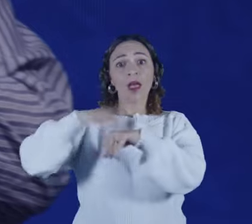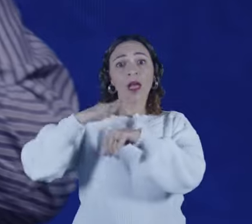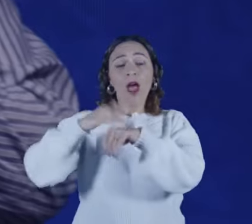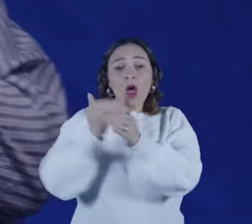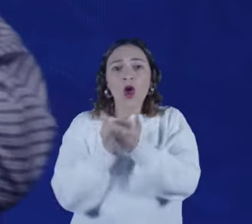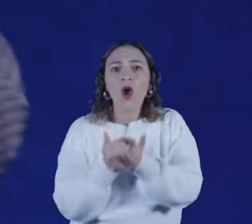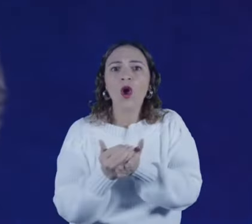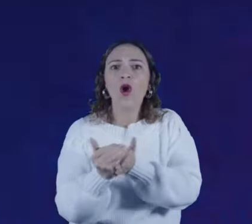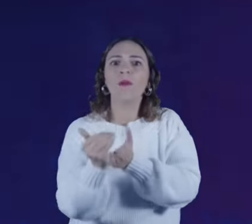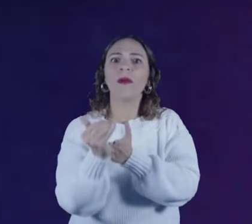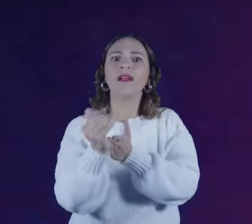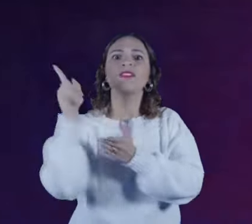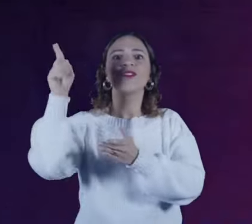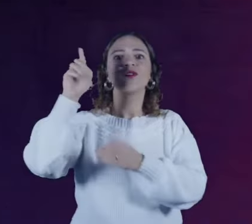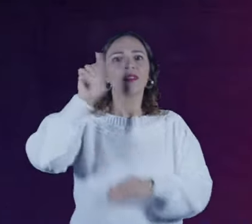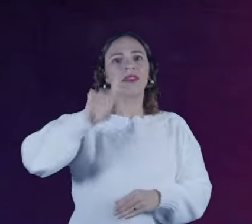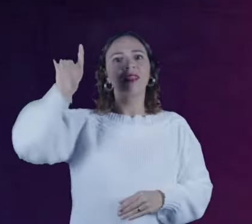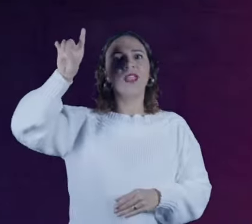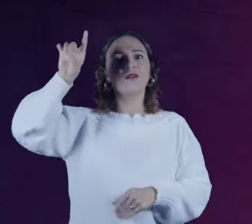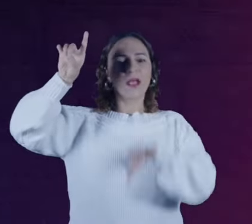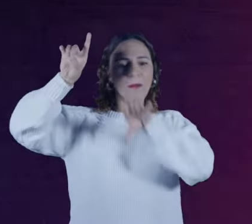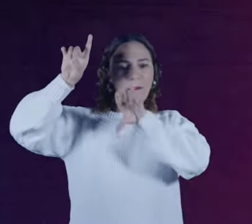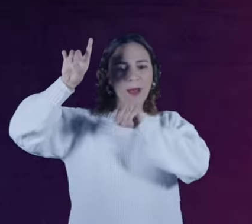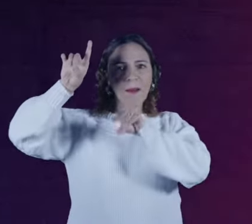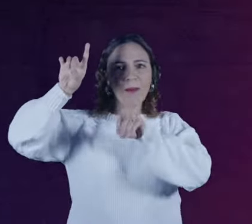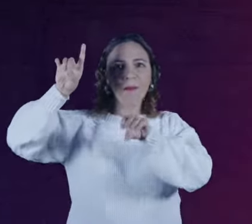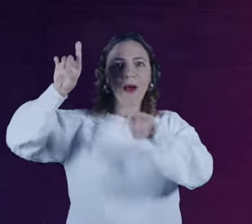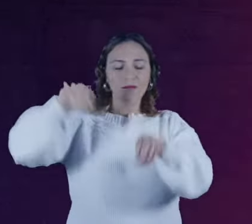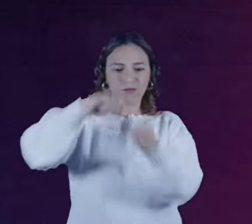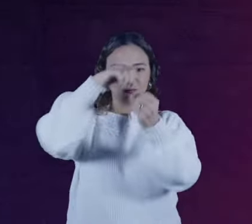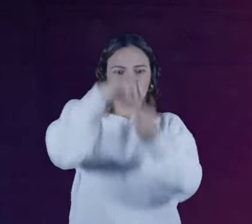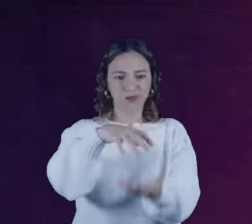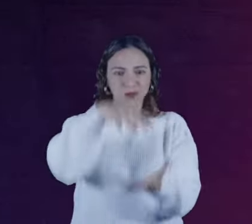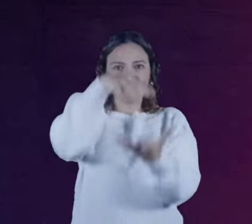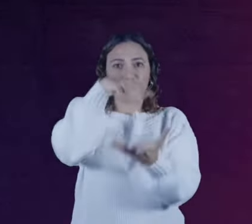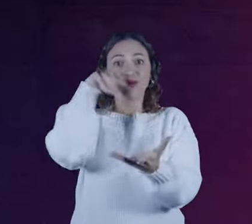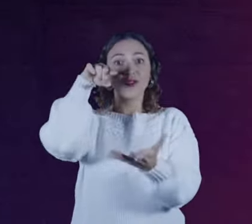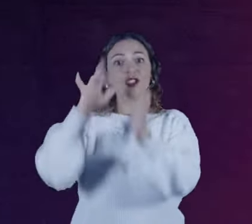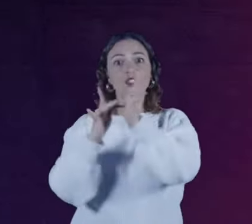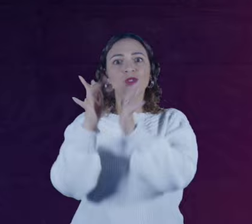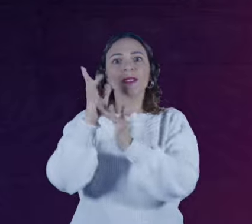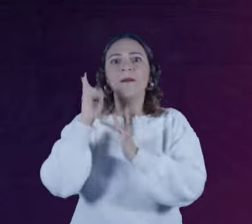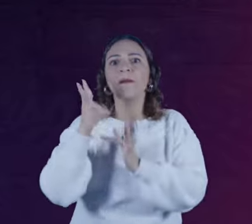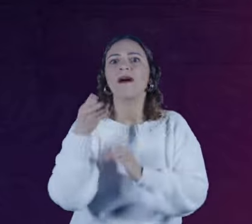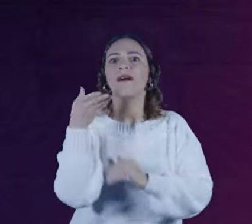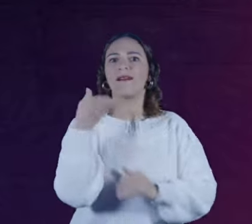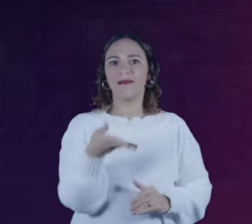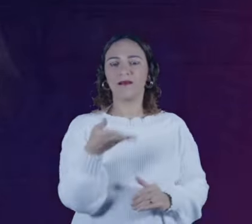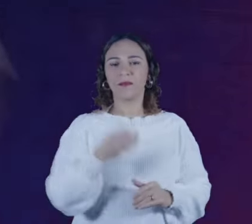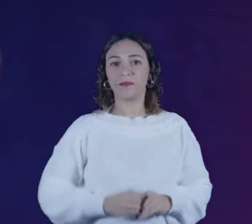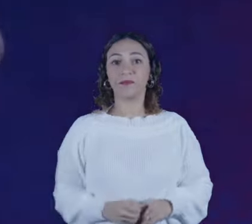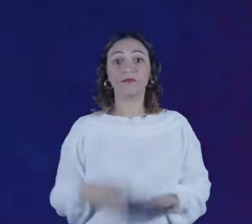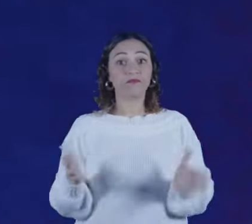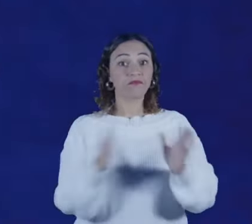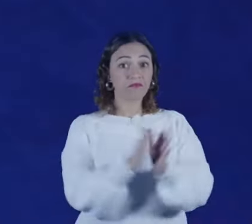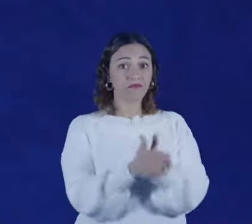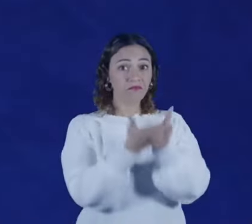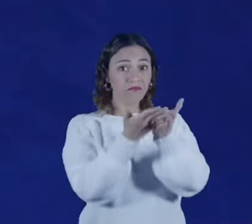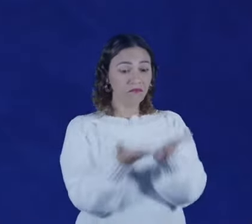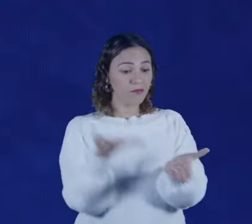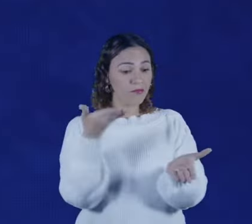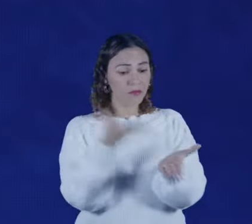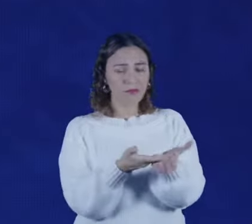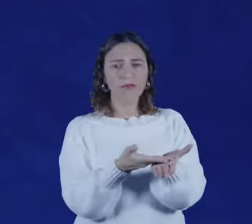e o Verbo estava com Deus, e o Verbo era Deus. Jesus é a palavra, e a Bíblia é a